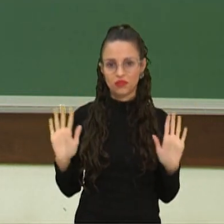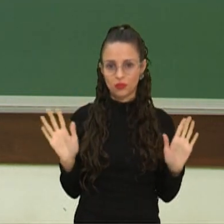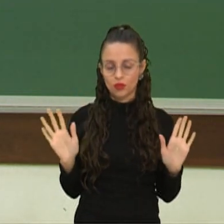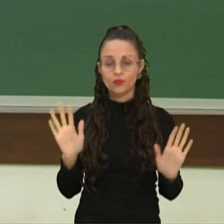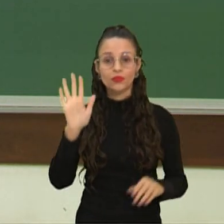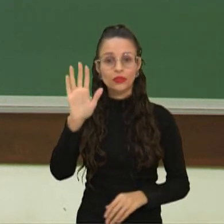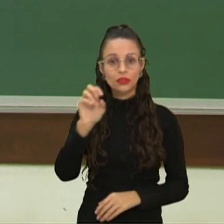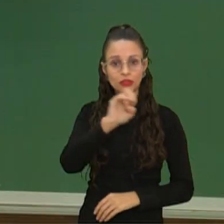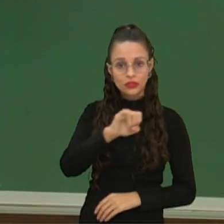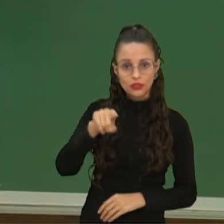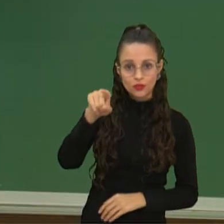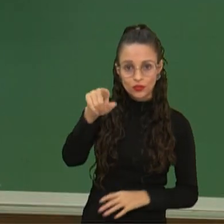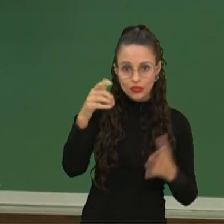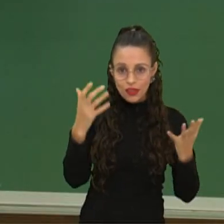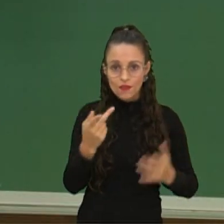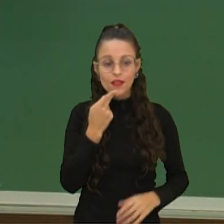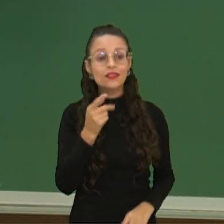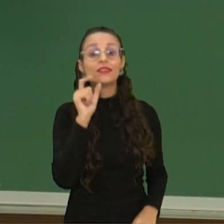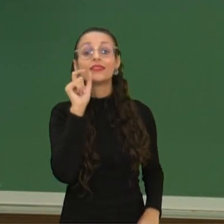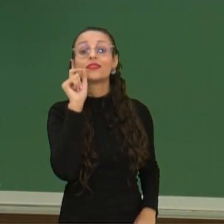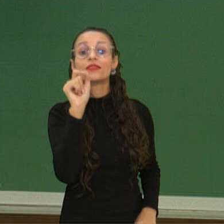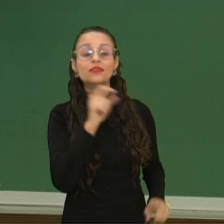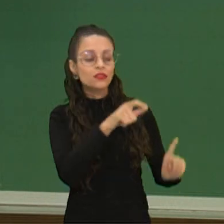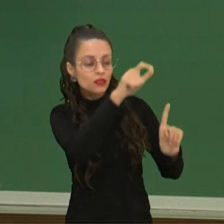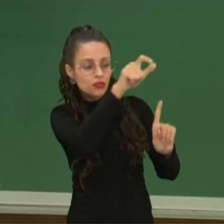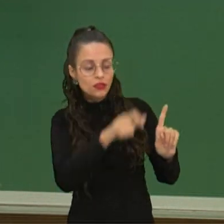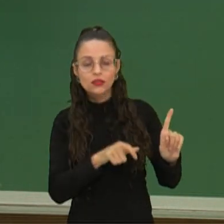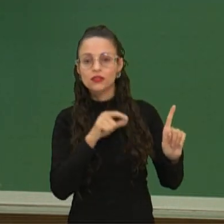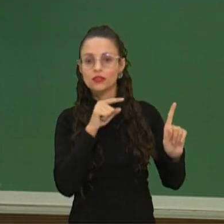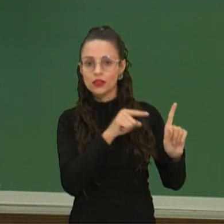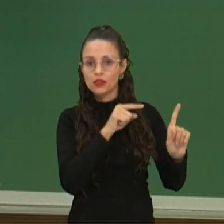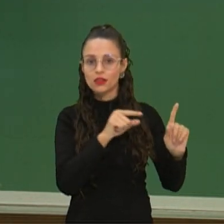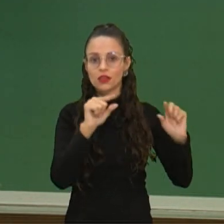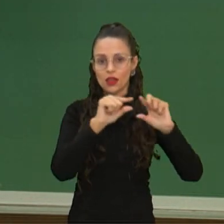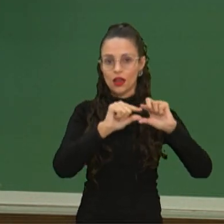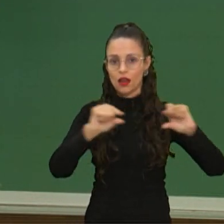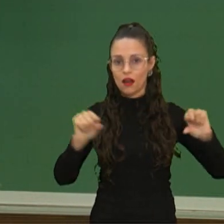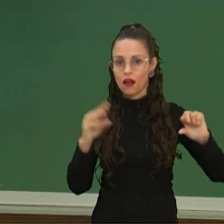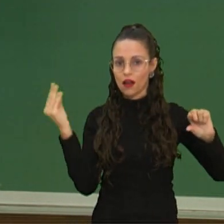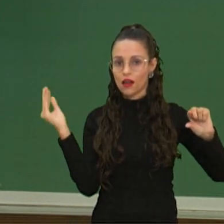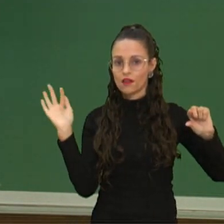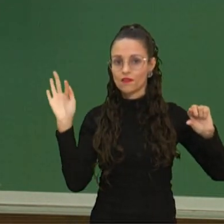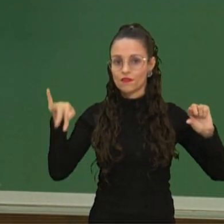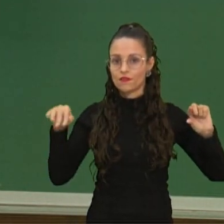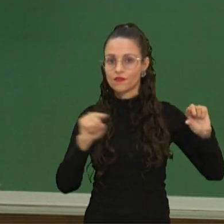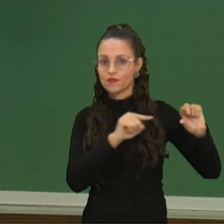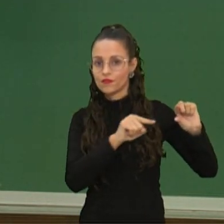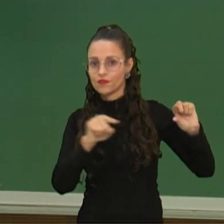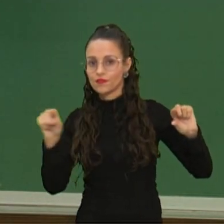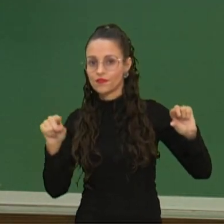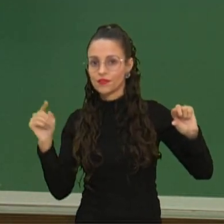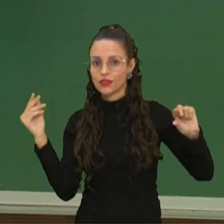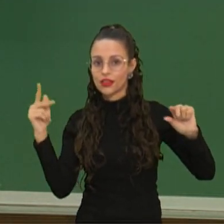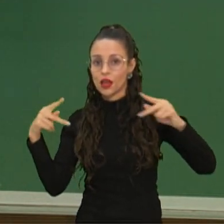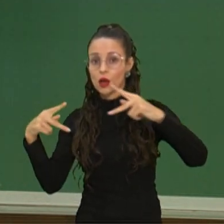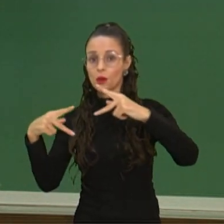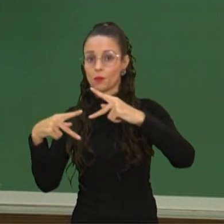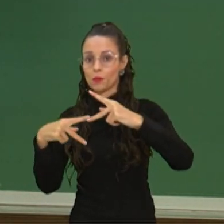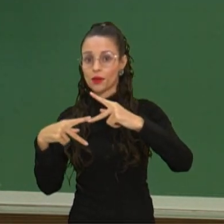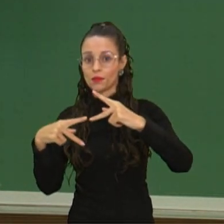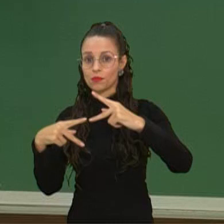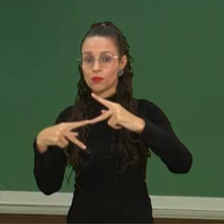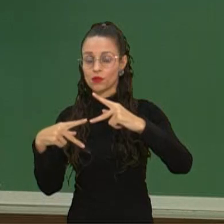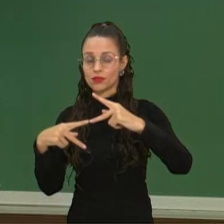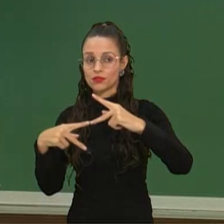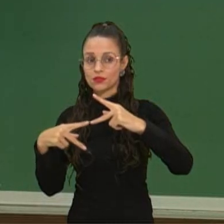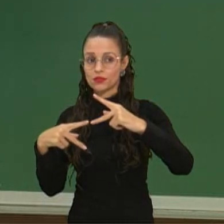por falar quem foi que fez a ação, vem lá no final, junto da preposição by, na verdade,